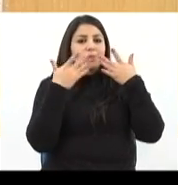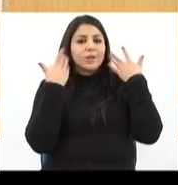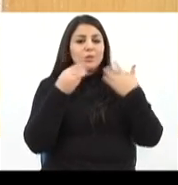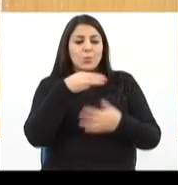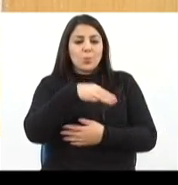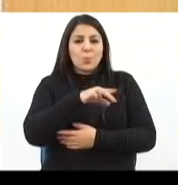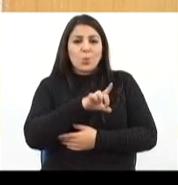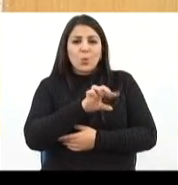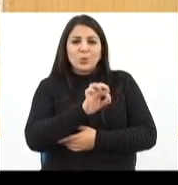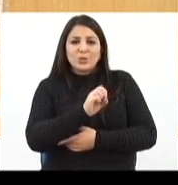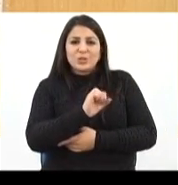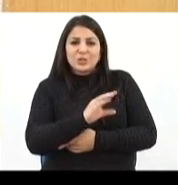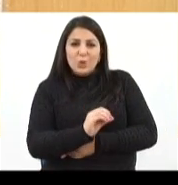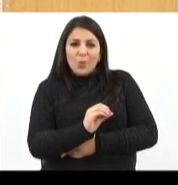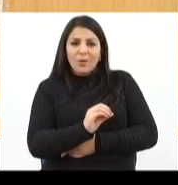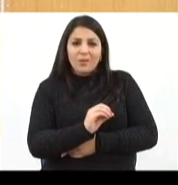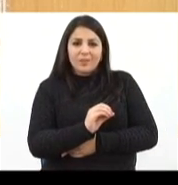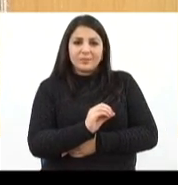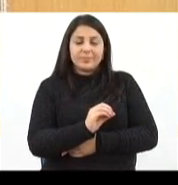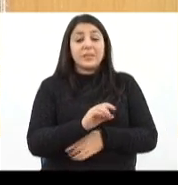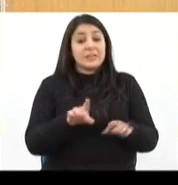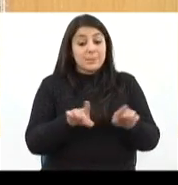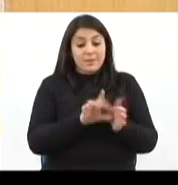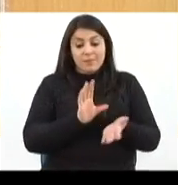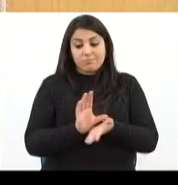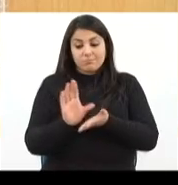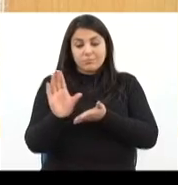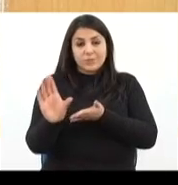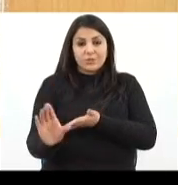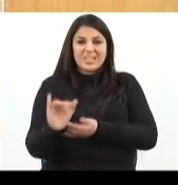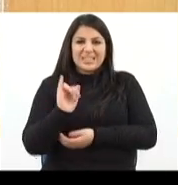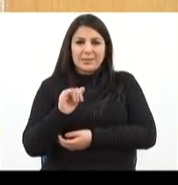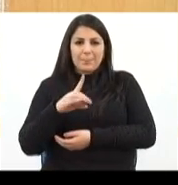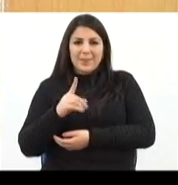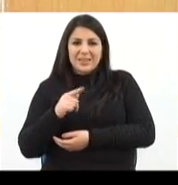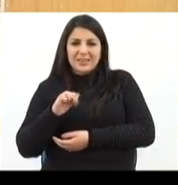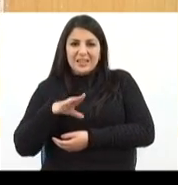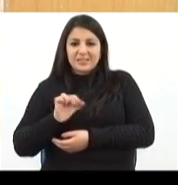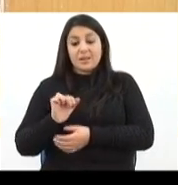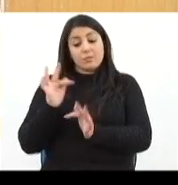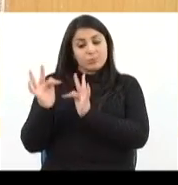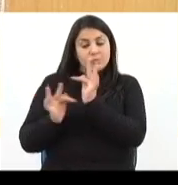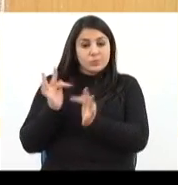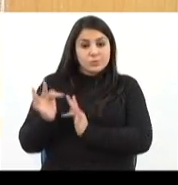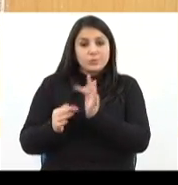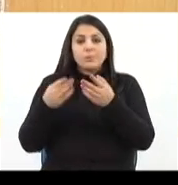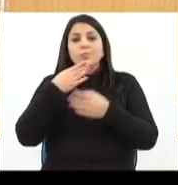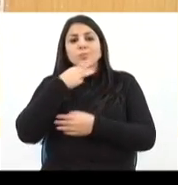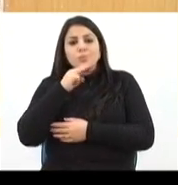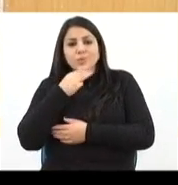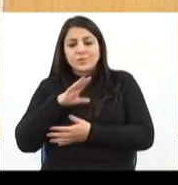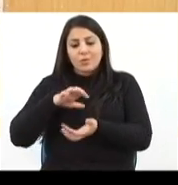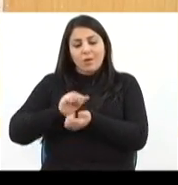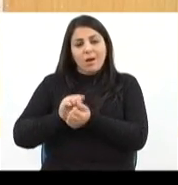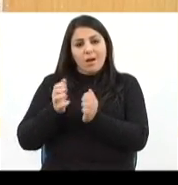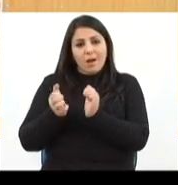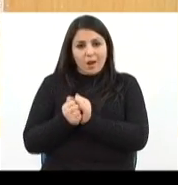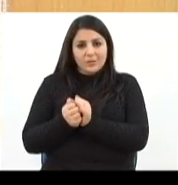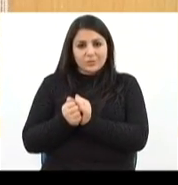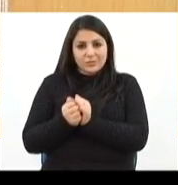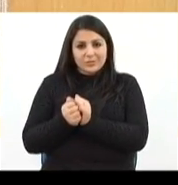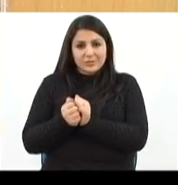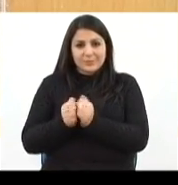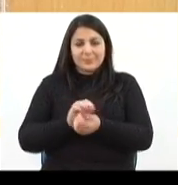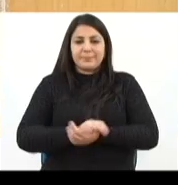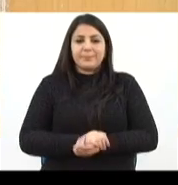vai investir no espaço da antiga Intendência, onde funcionam os Museus de Artes Visuais Ruth Schneider